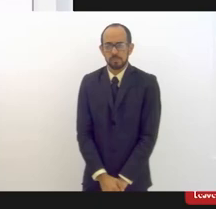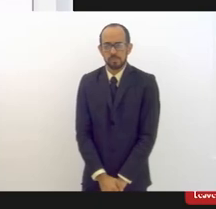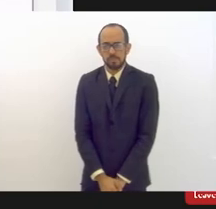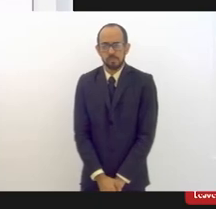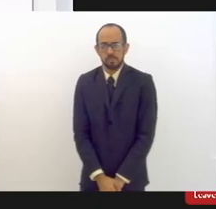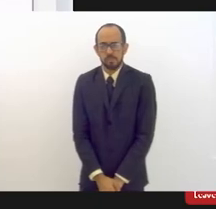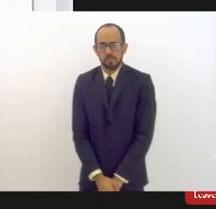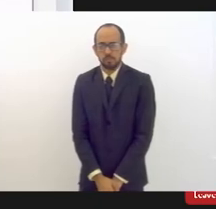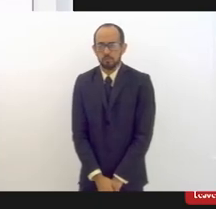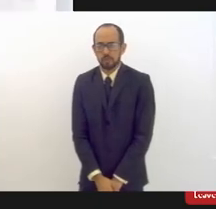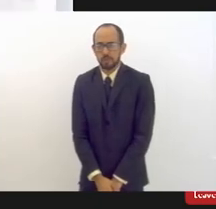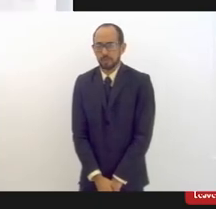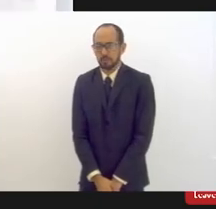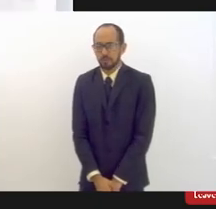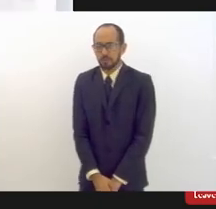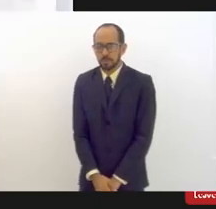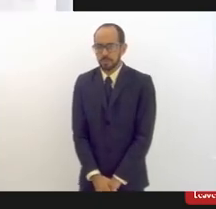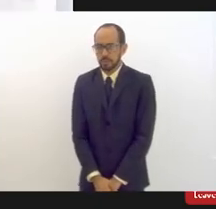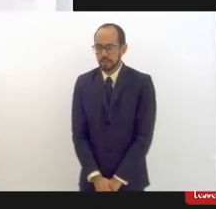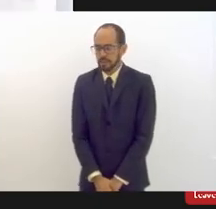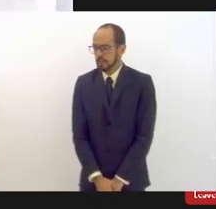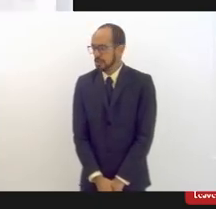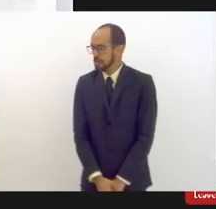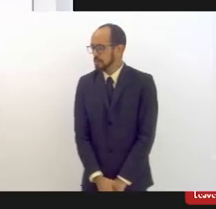Pode passar. Não,